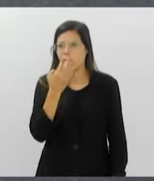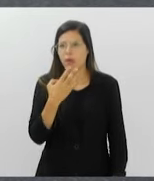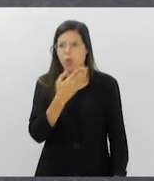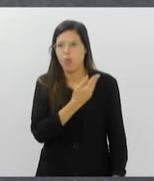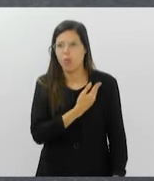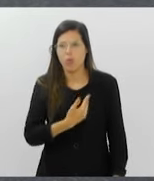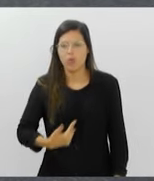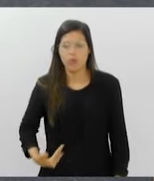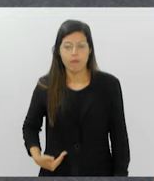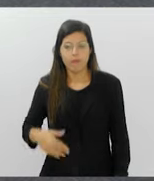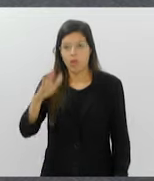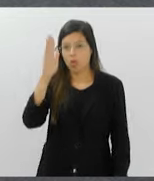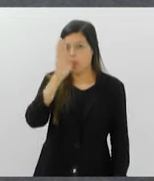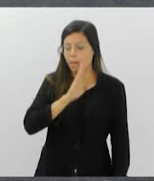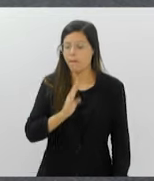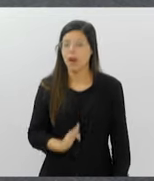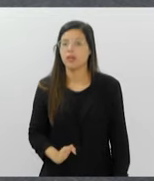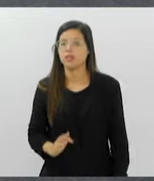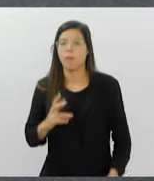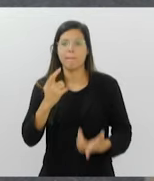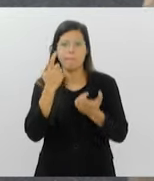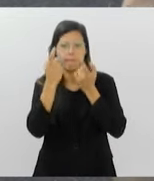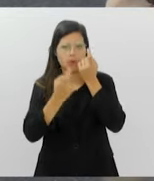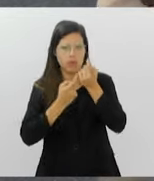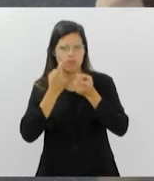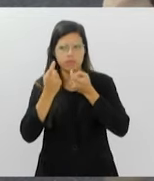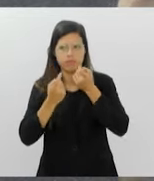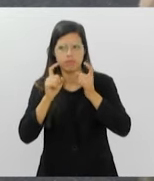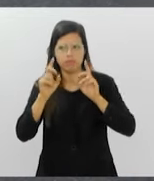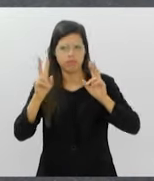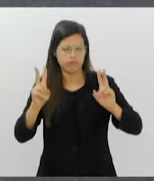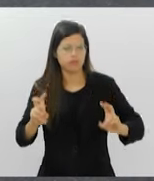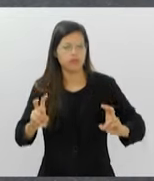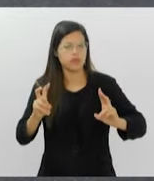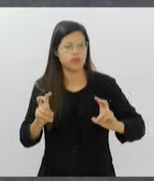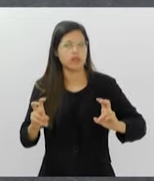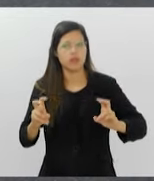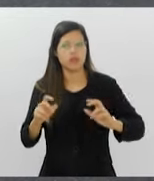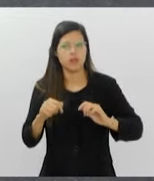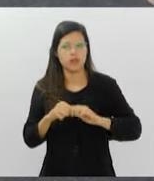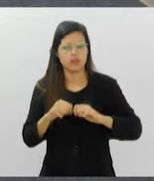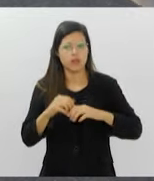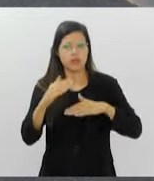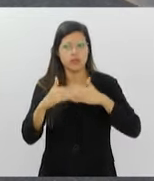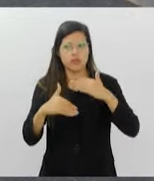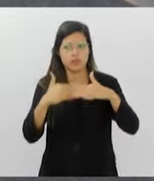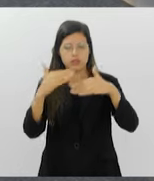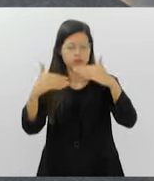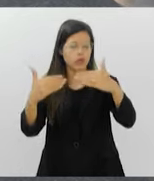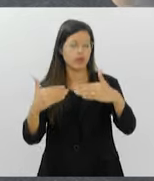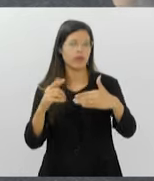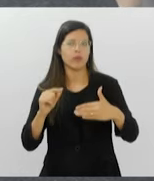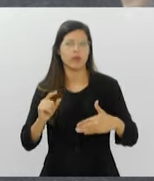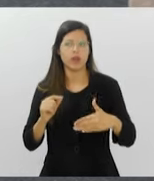como citou a deputada Élica, preocupado com o tema. E isso, inclusive, fez evoluir e pipocar as denúncias de